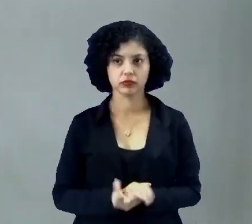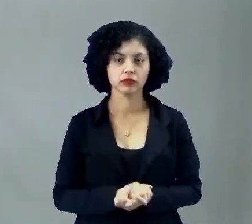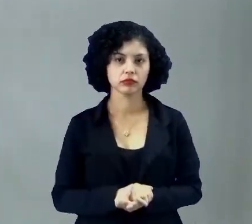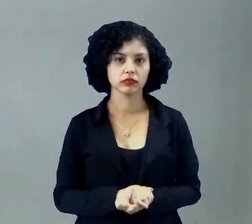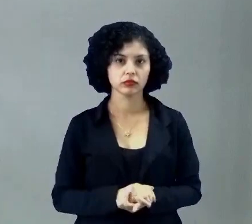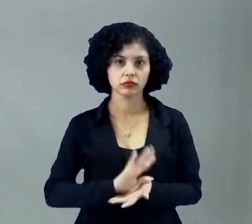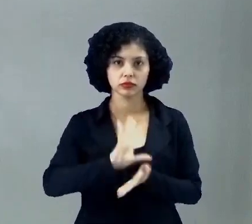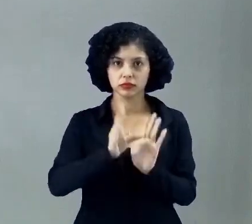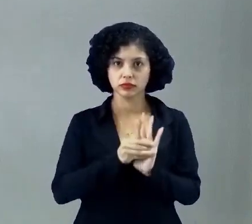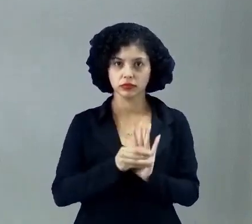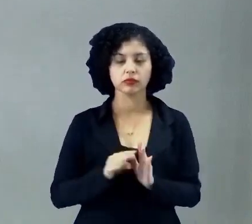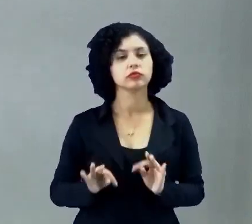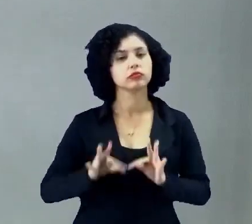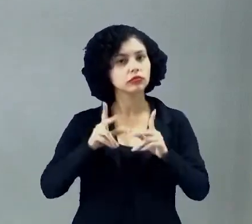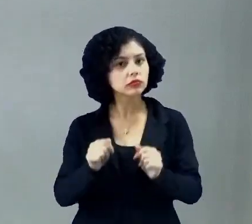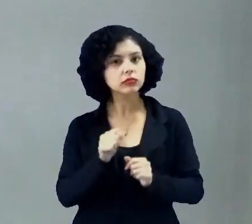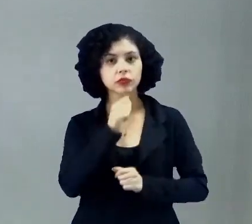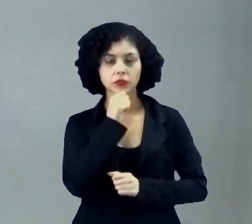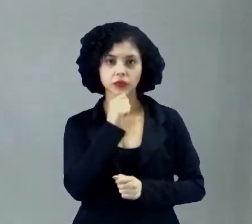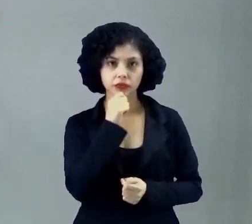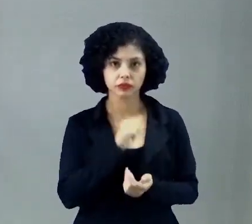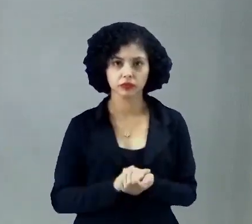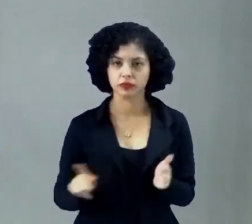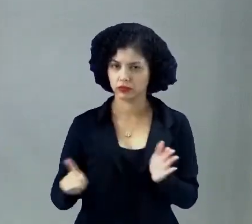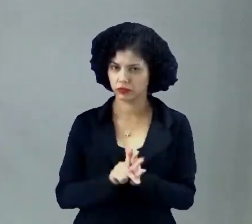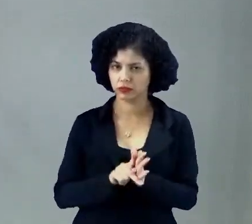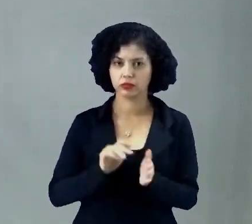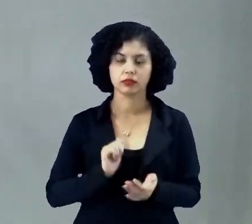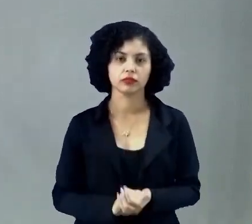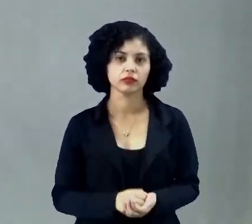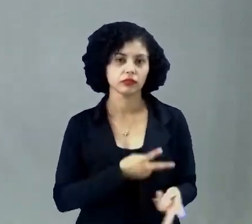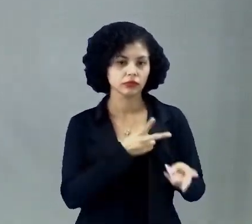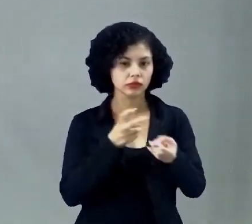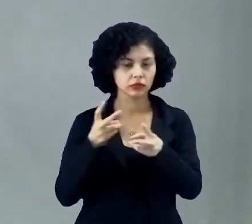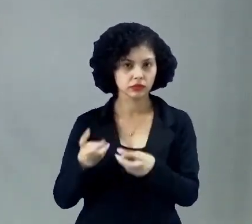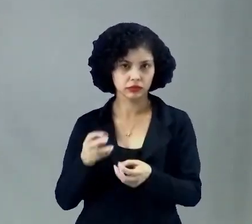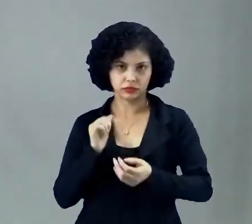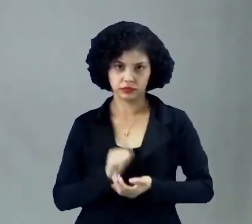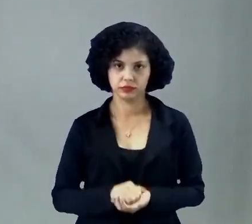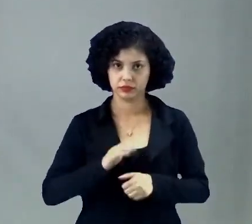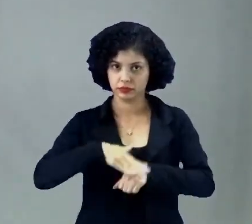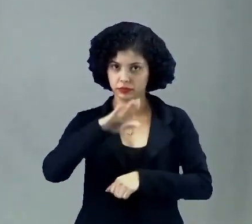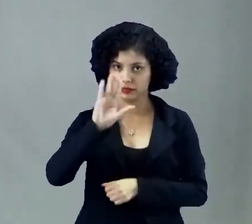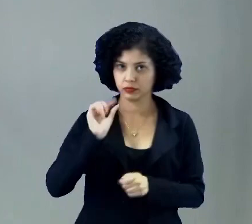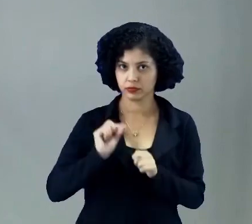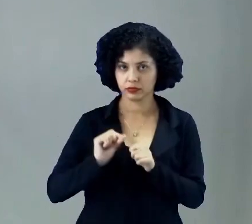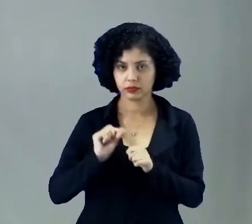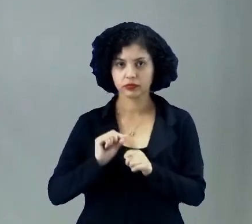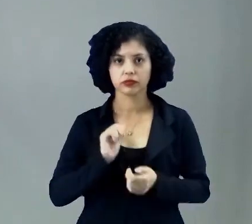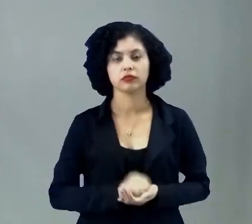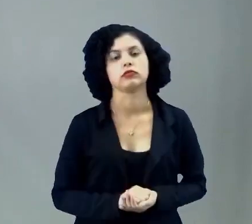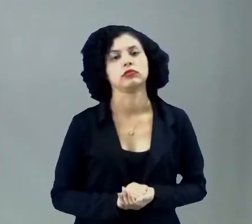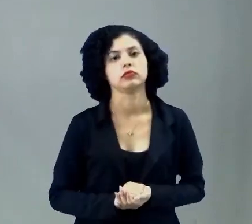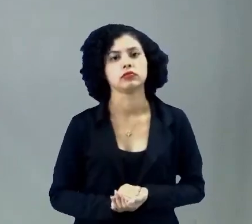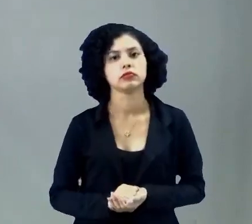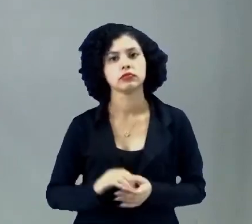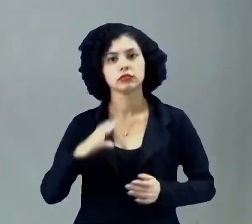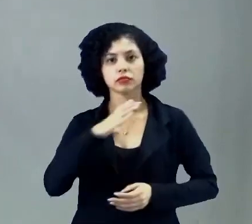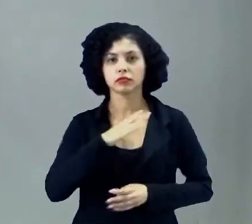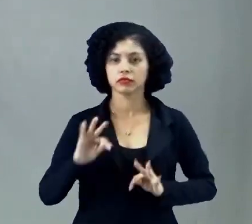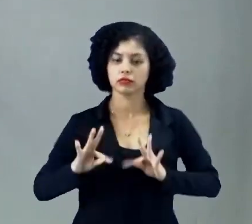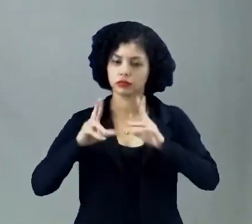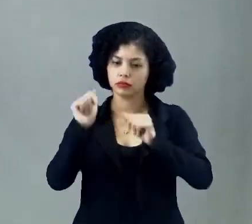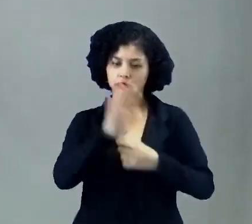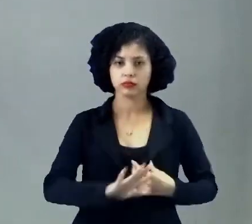os critérios estavam muito bem estabelecidos. Mas percebam, por mais que formasse uma cidade